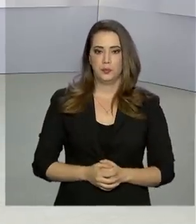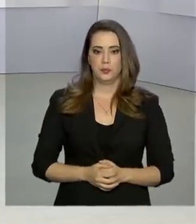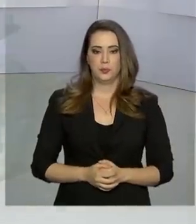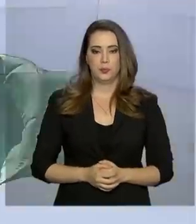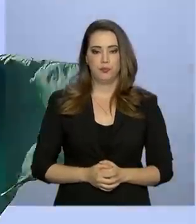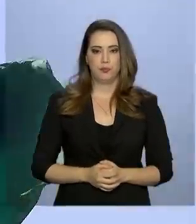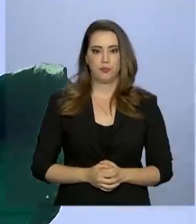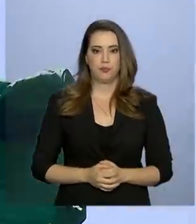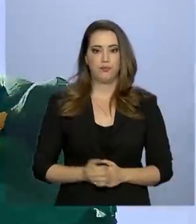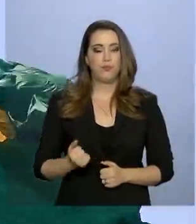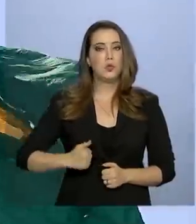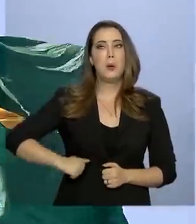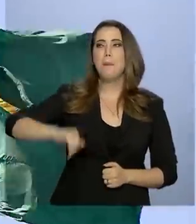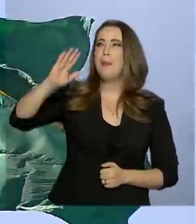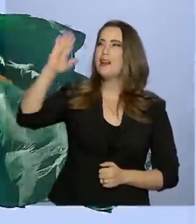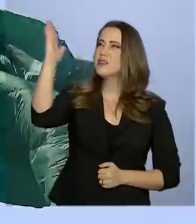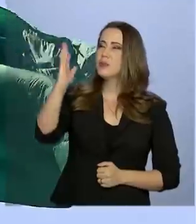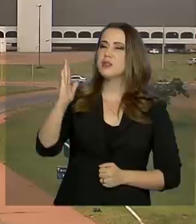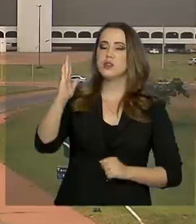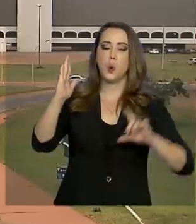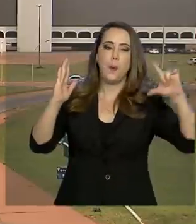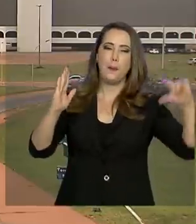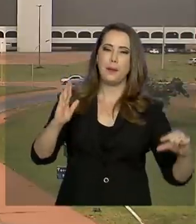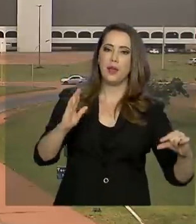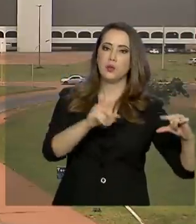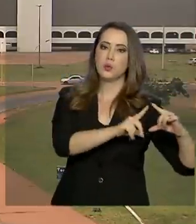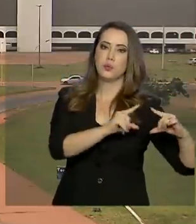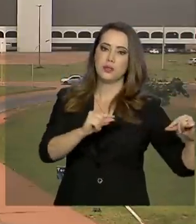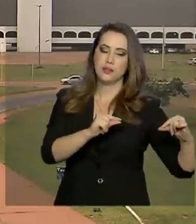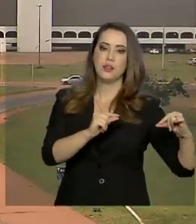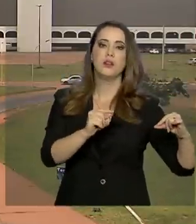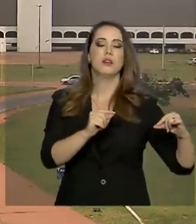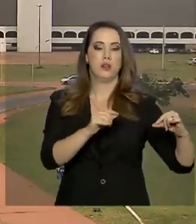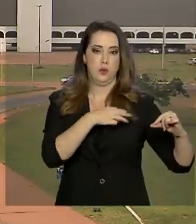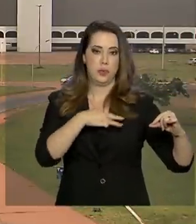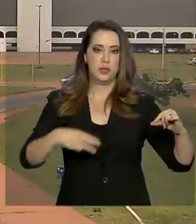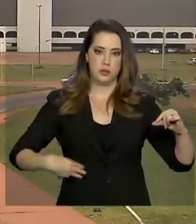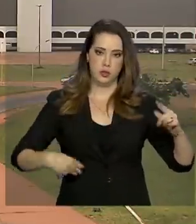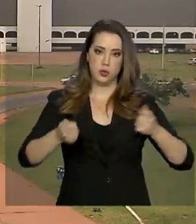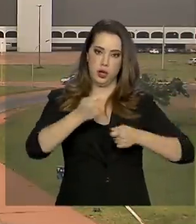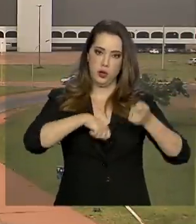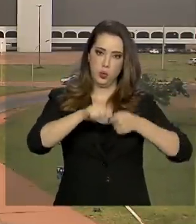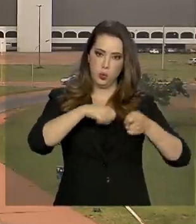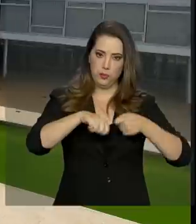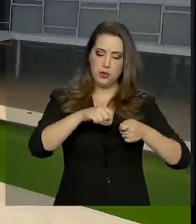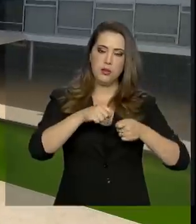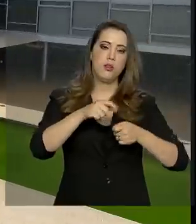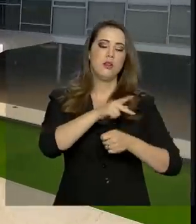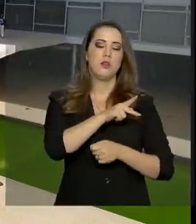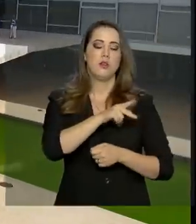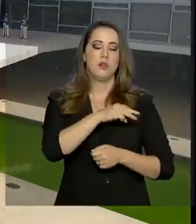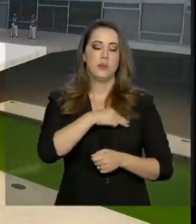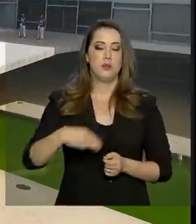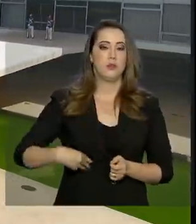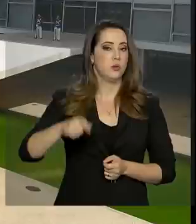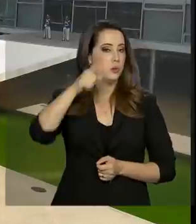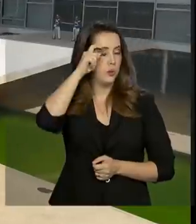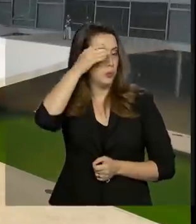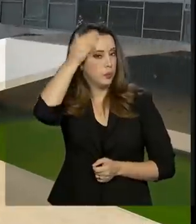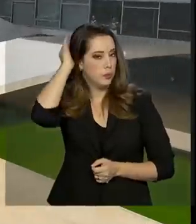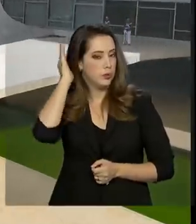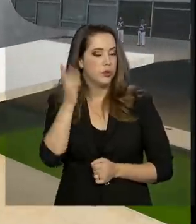Mais Brasil, menos Brasília. A frase defendida pelo ministro da Economia, Paulo Guedes, revelava uma das